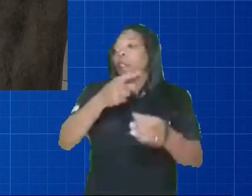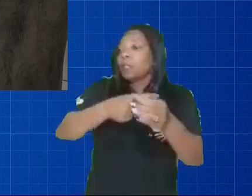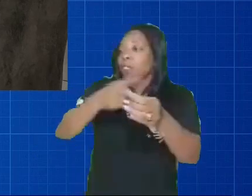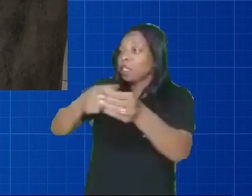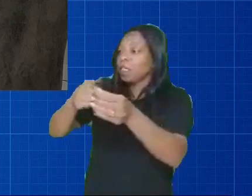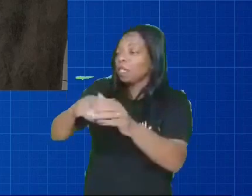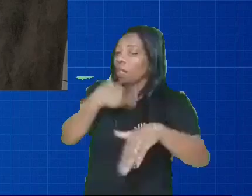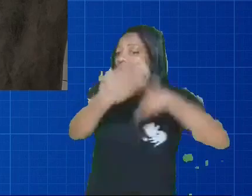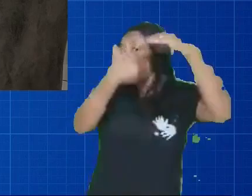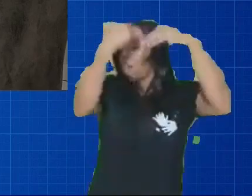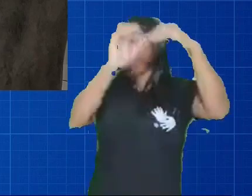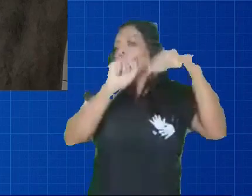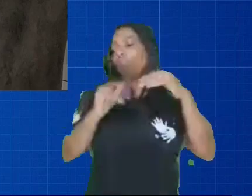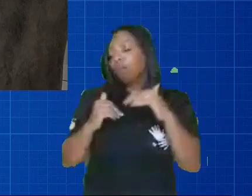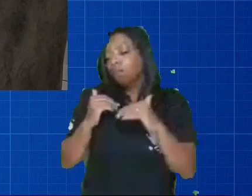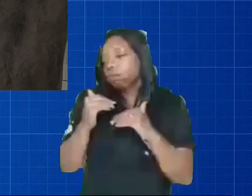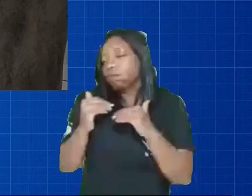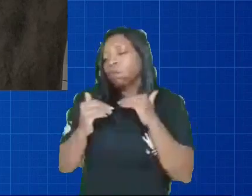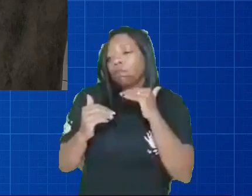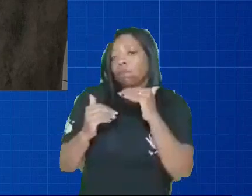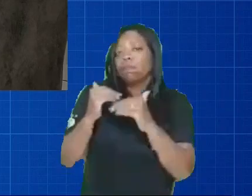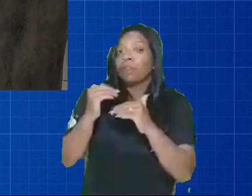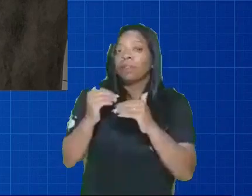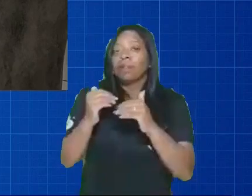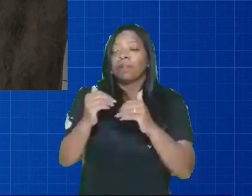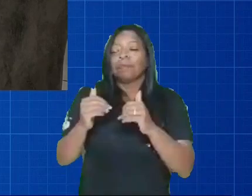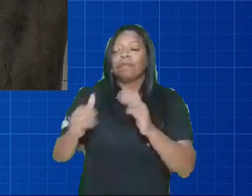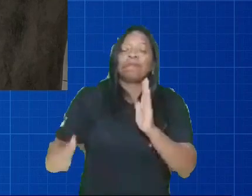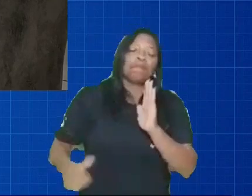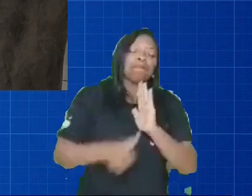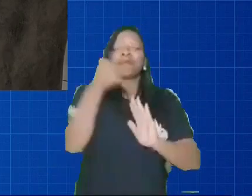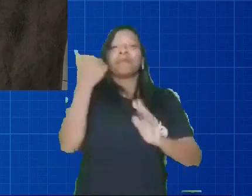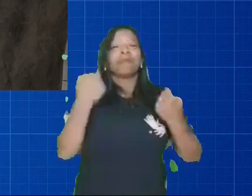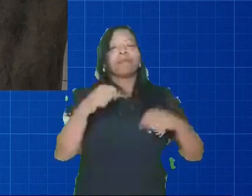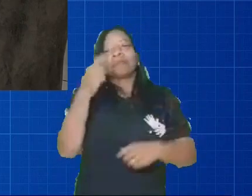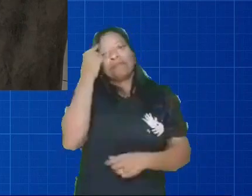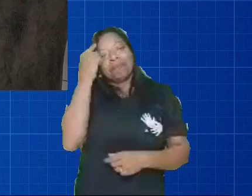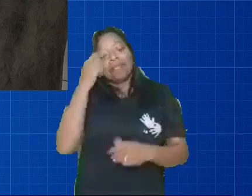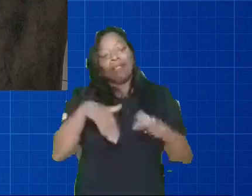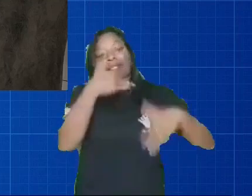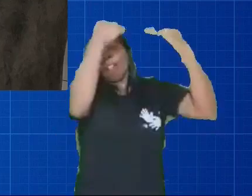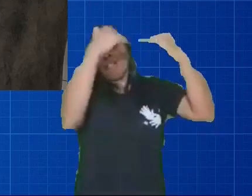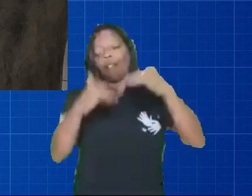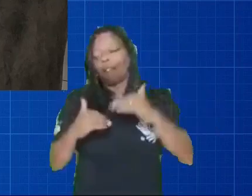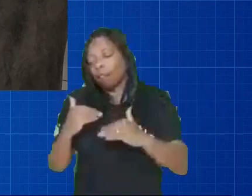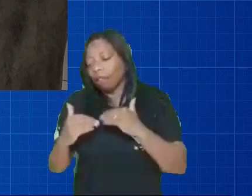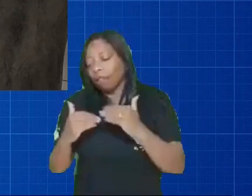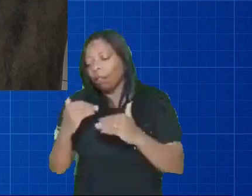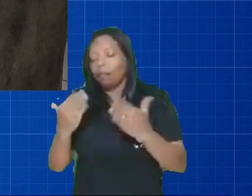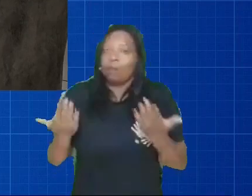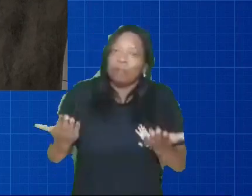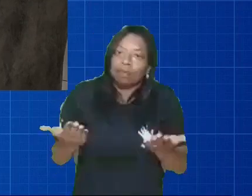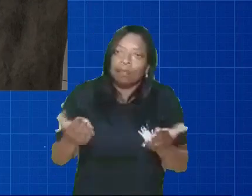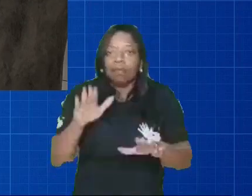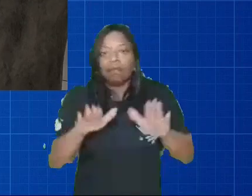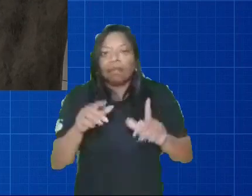menos adiantado, primeiro é importante compreender que não é estar ou não adiantado, mas é em que fase que se encontra.